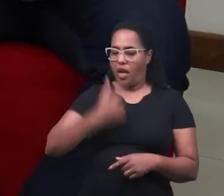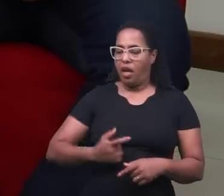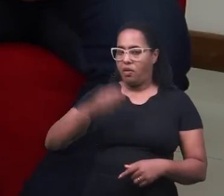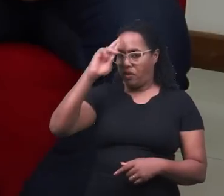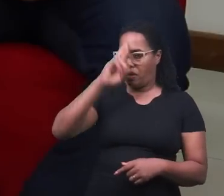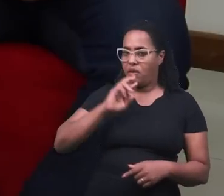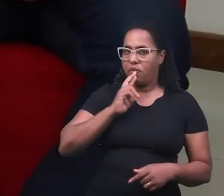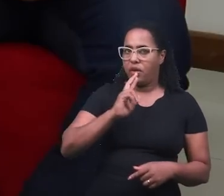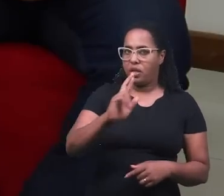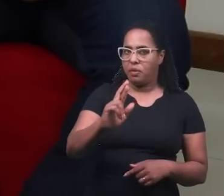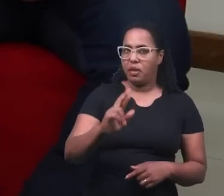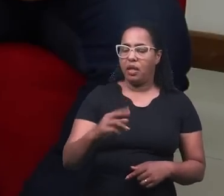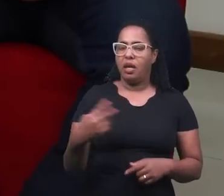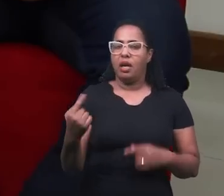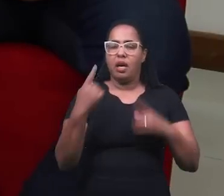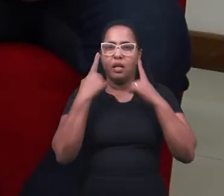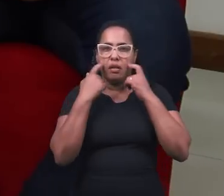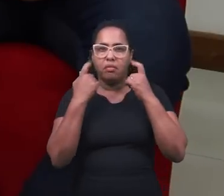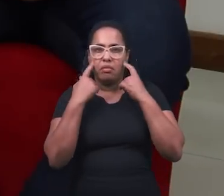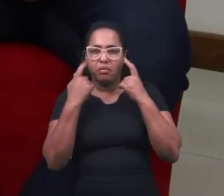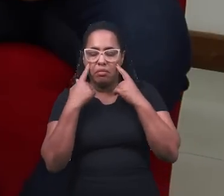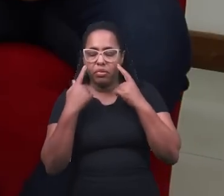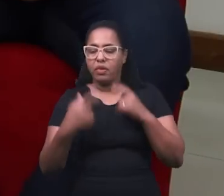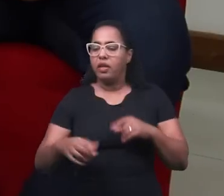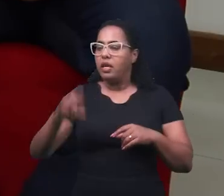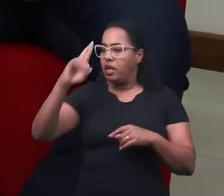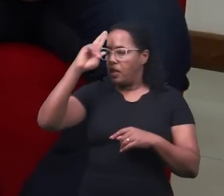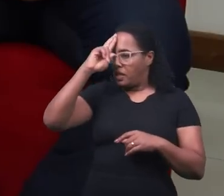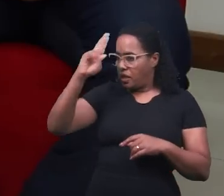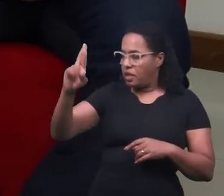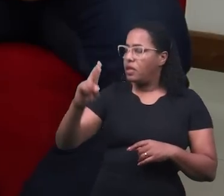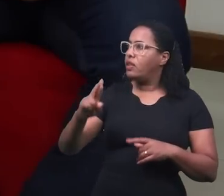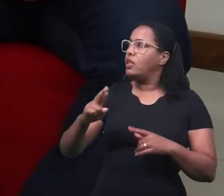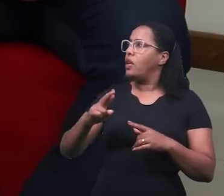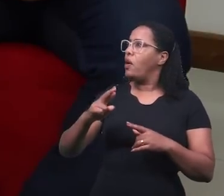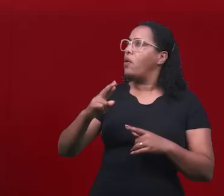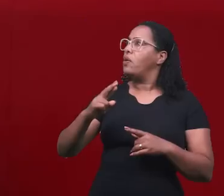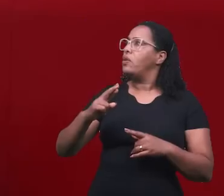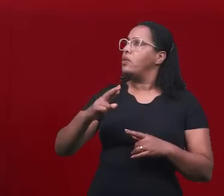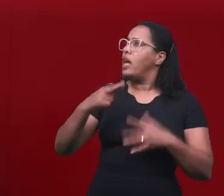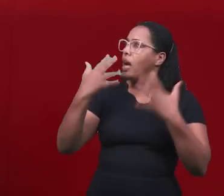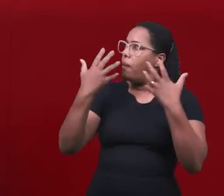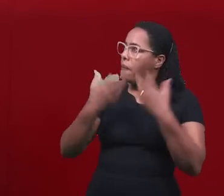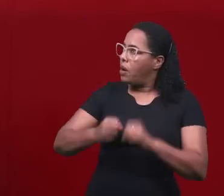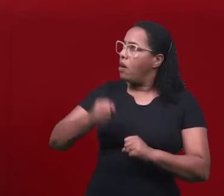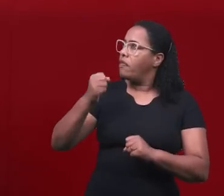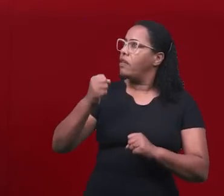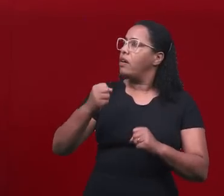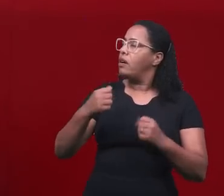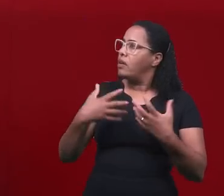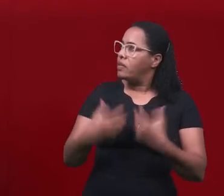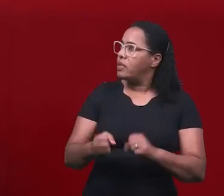que eu vou atender. E elas ali, em pranto, colocaram diante do Senhor: Senhor, aprove a nossa residência.